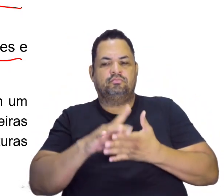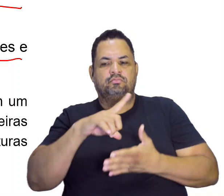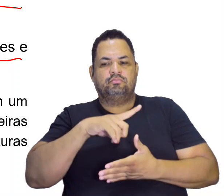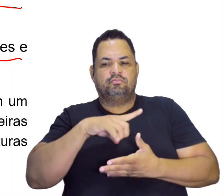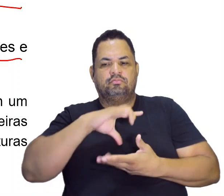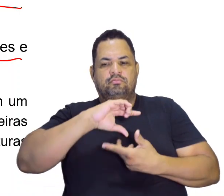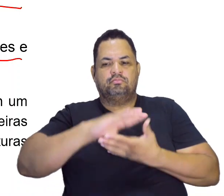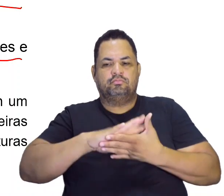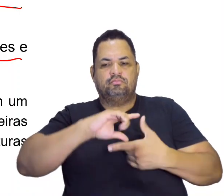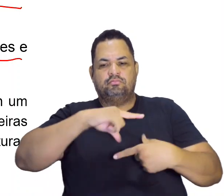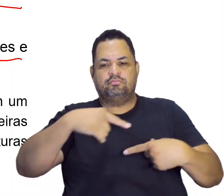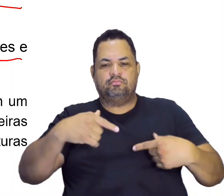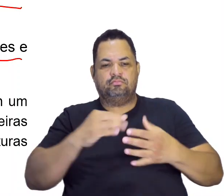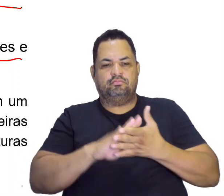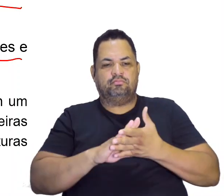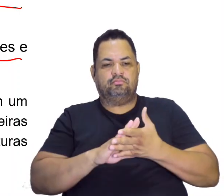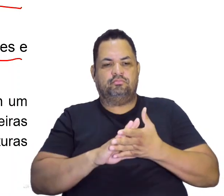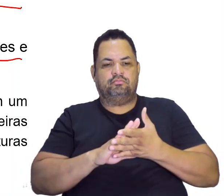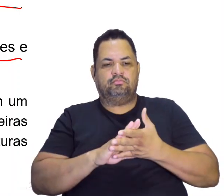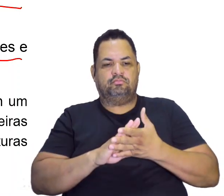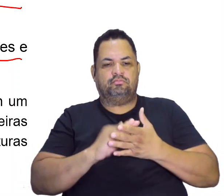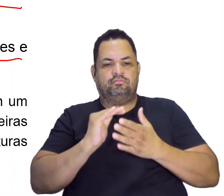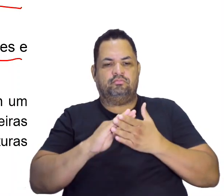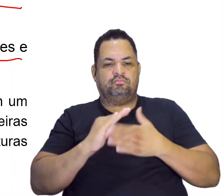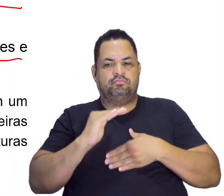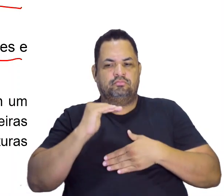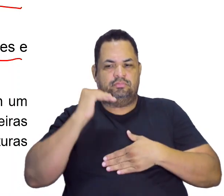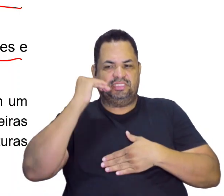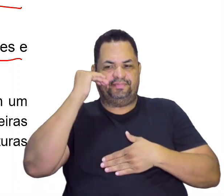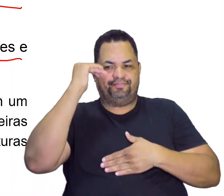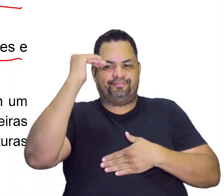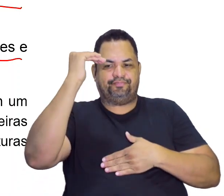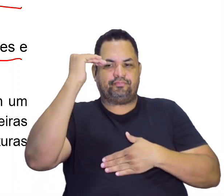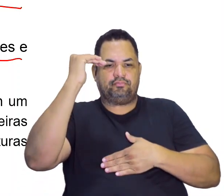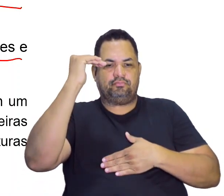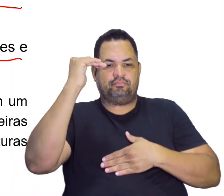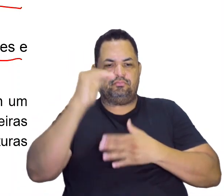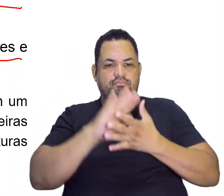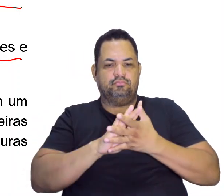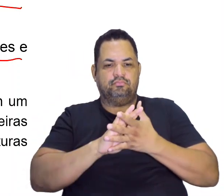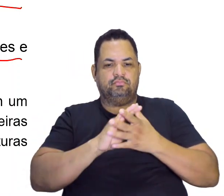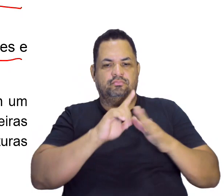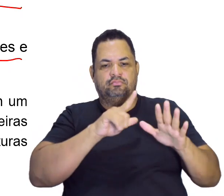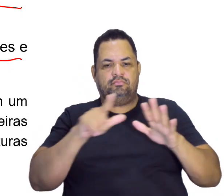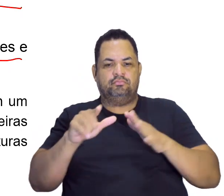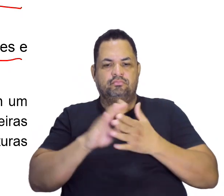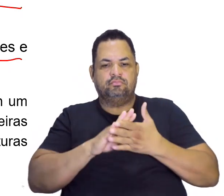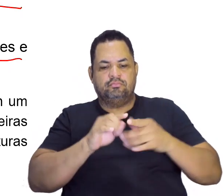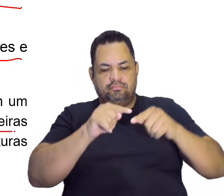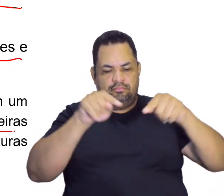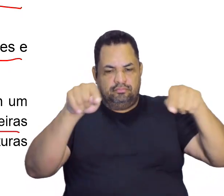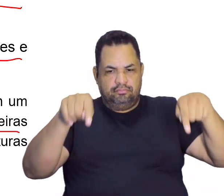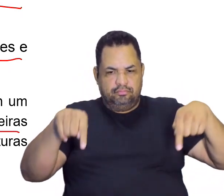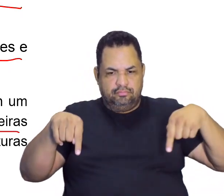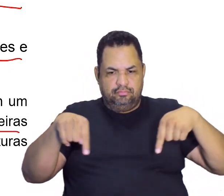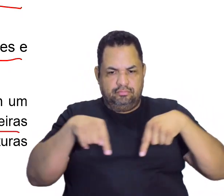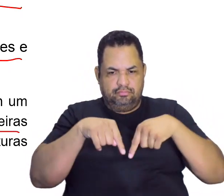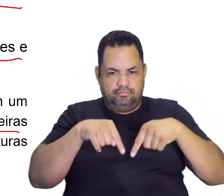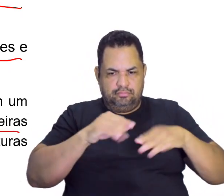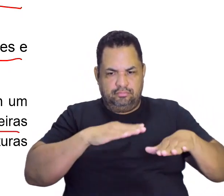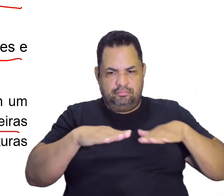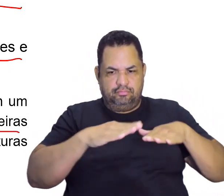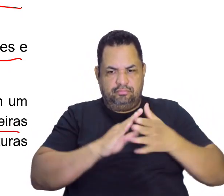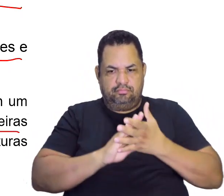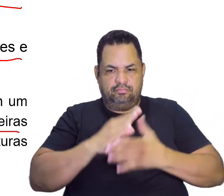de modernidade, foram um dos estandartes da semana. Sua maquete do movimento As